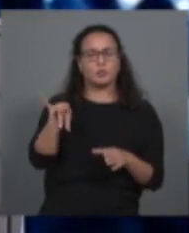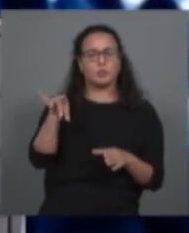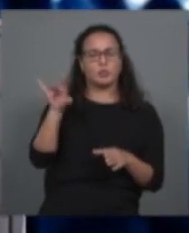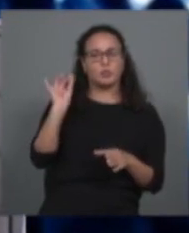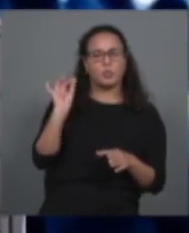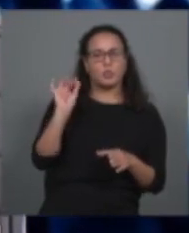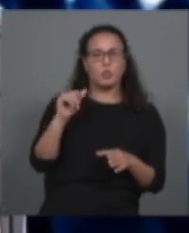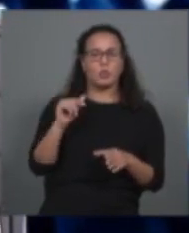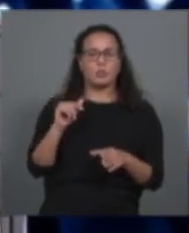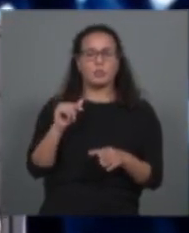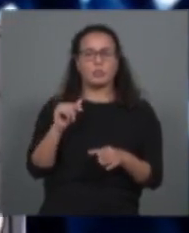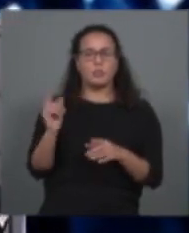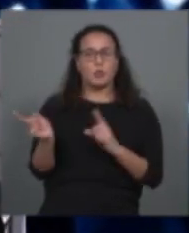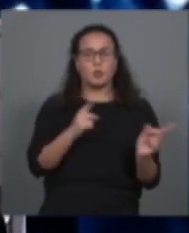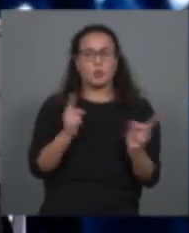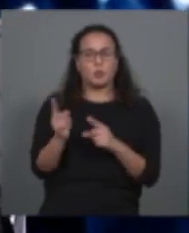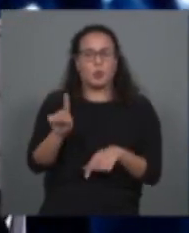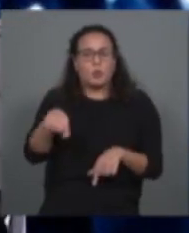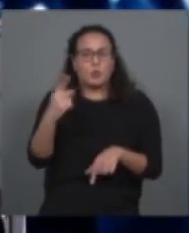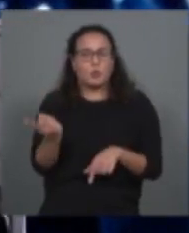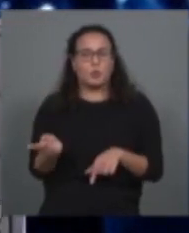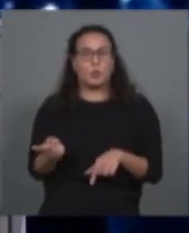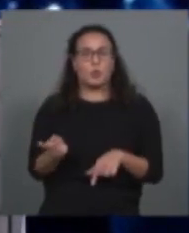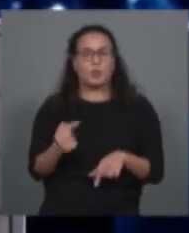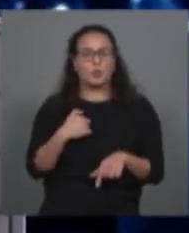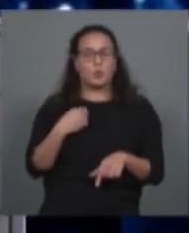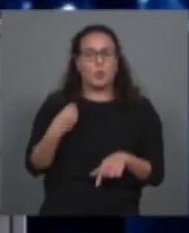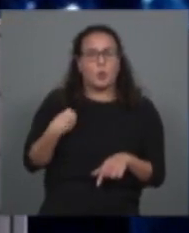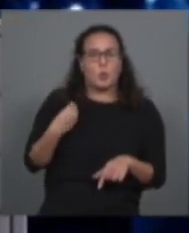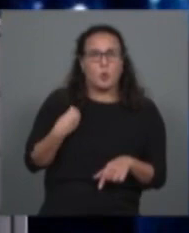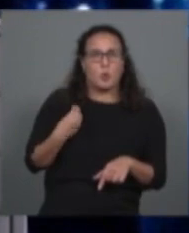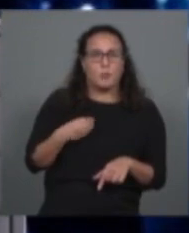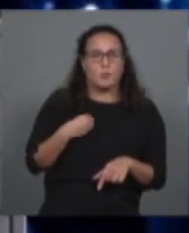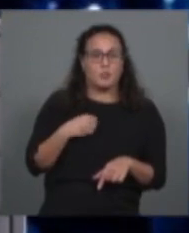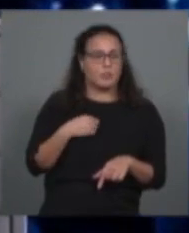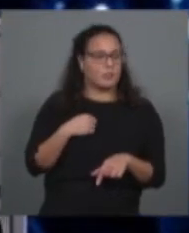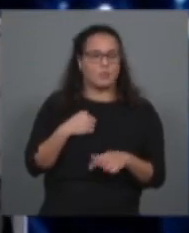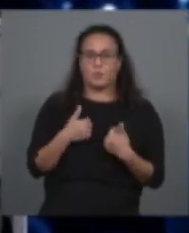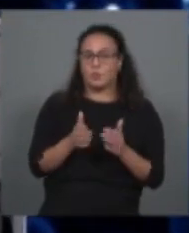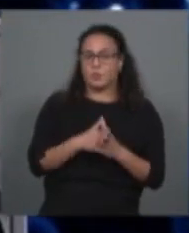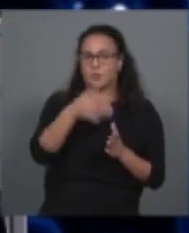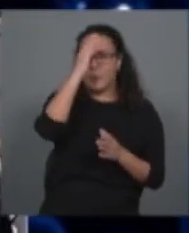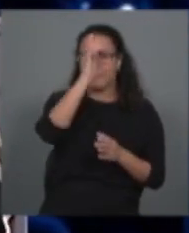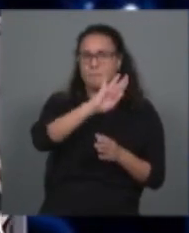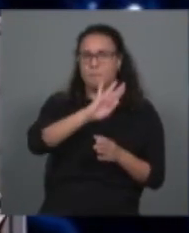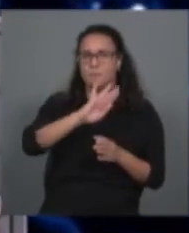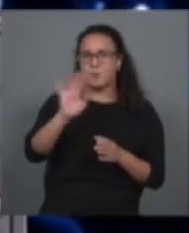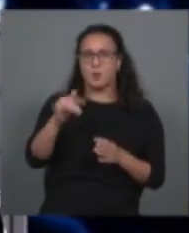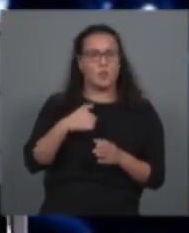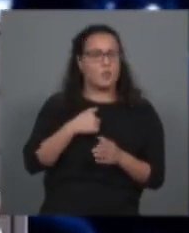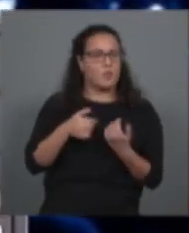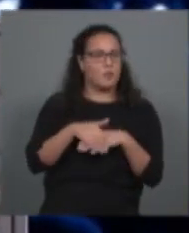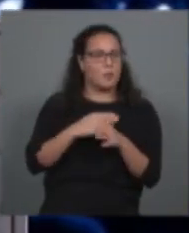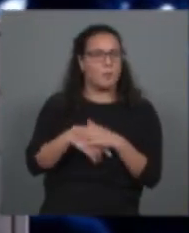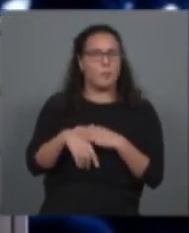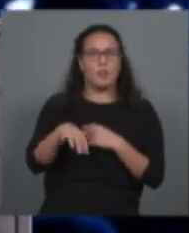naquele transporte, ou por o medo da agressão que faz com que as meninas, toda a gente sabe, quer dizer, eu também o fiz,